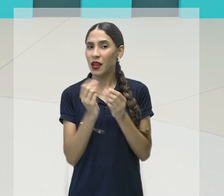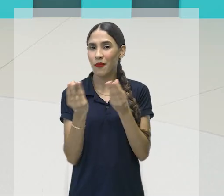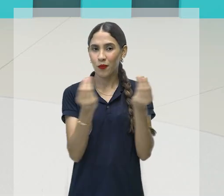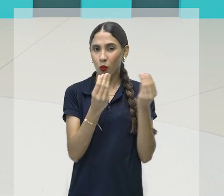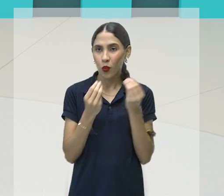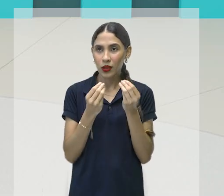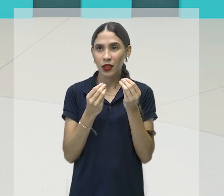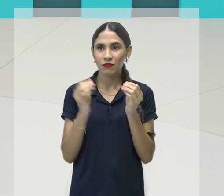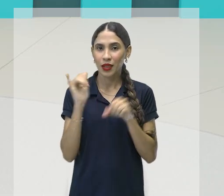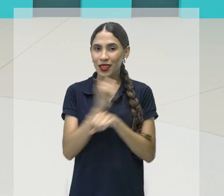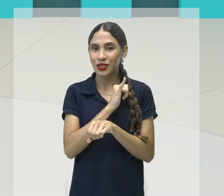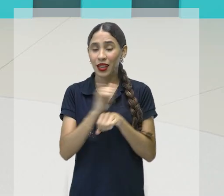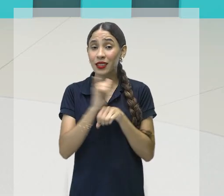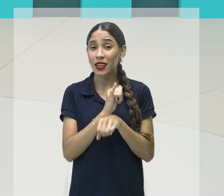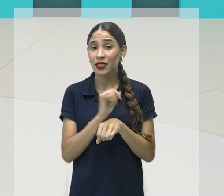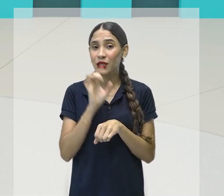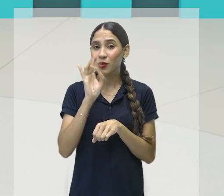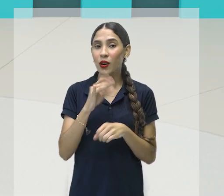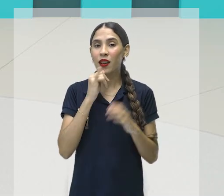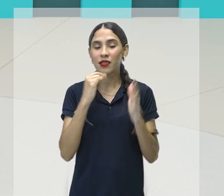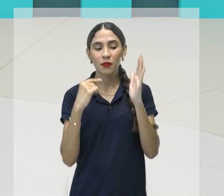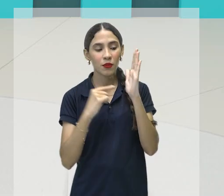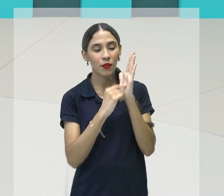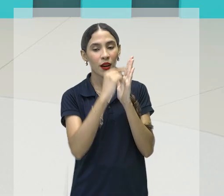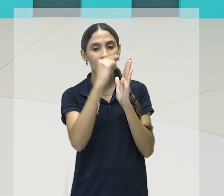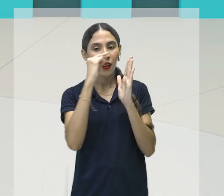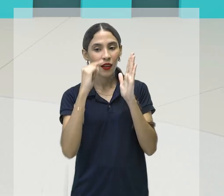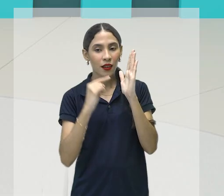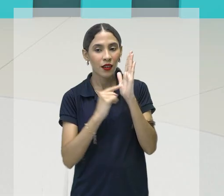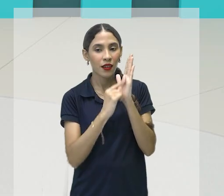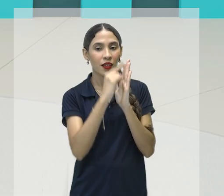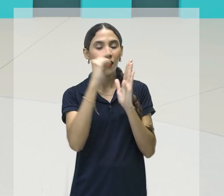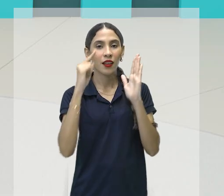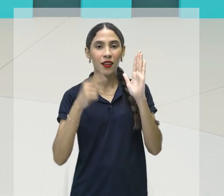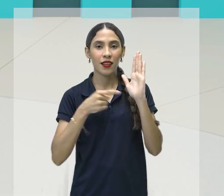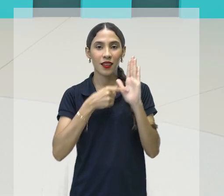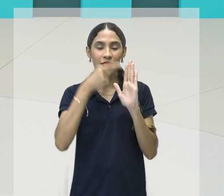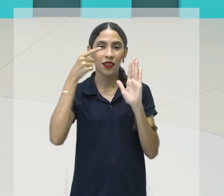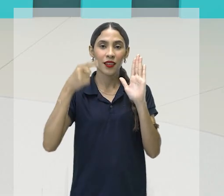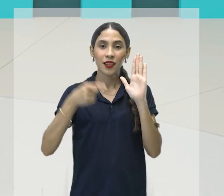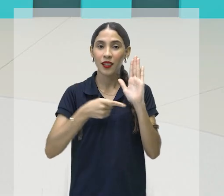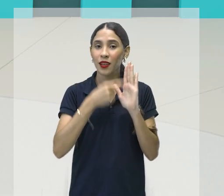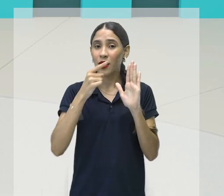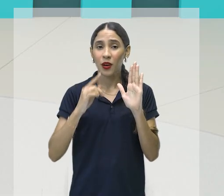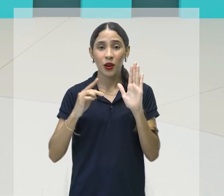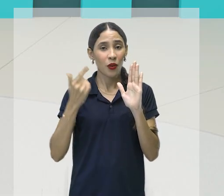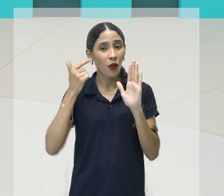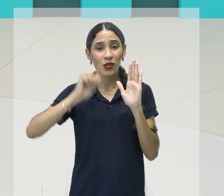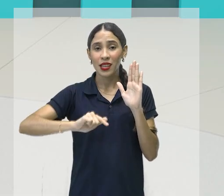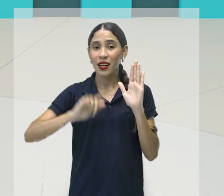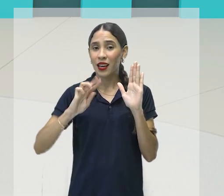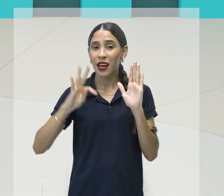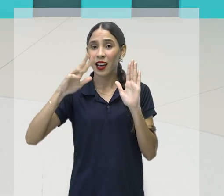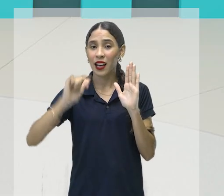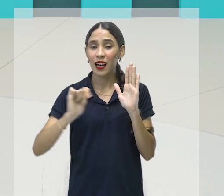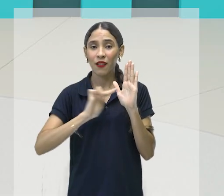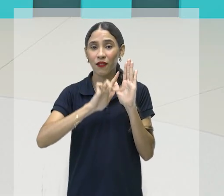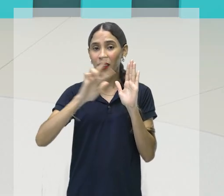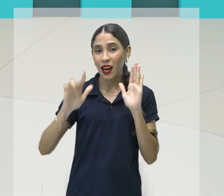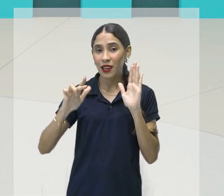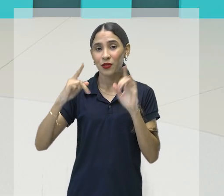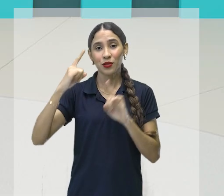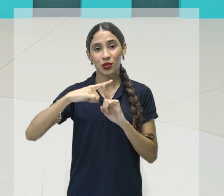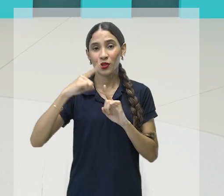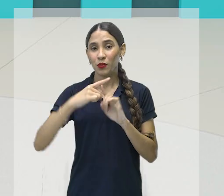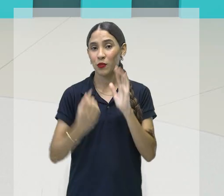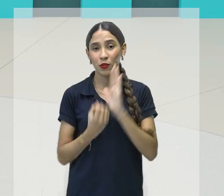muita coisa. Basta rolar um pouco para cima que nós conseguimos ter acesso a várias